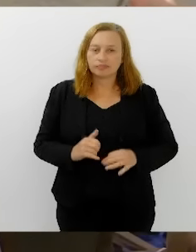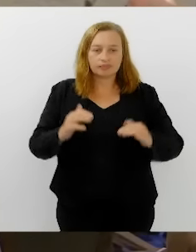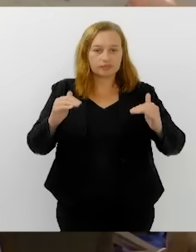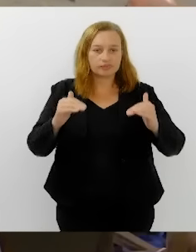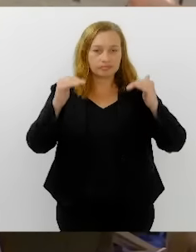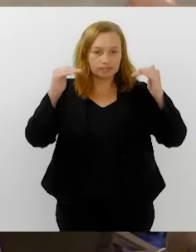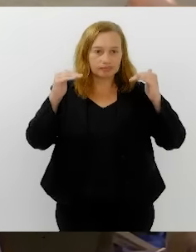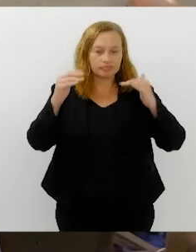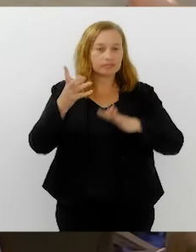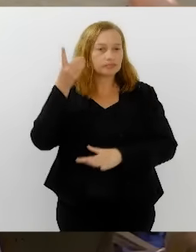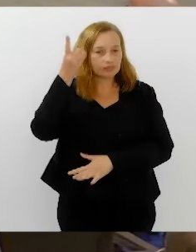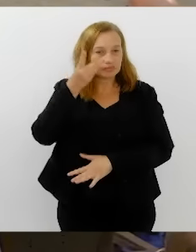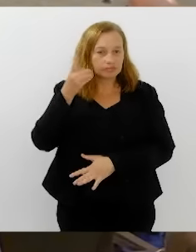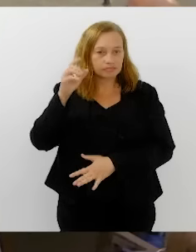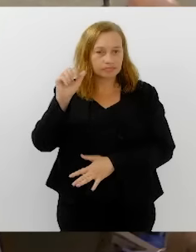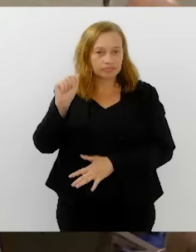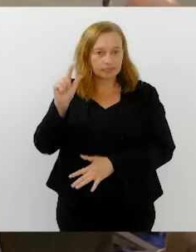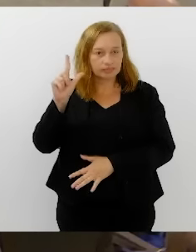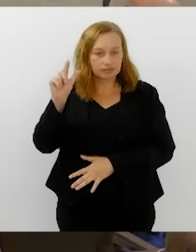Excelentíssimo deputado Alan Lopes,